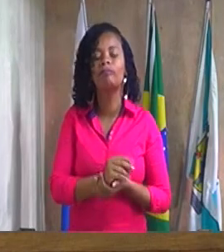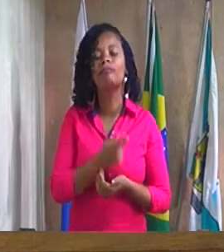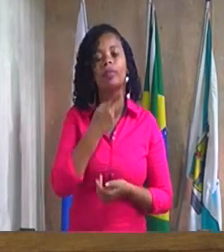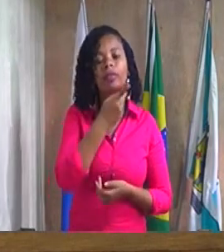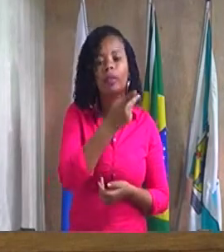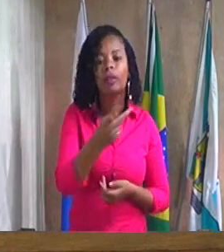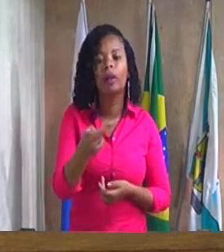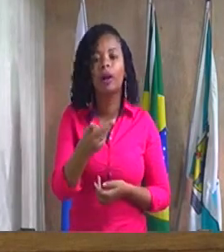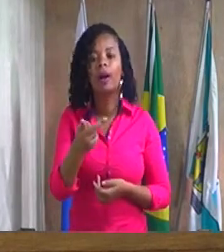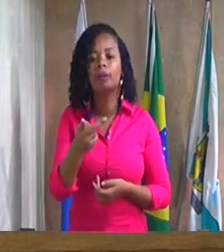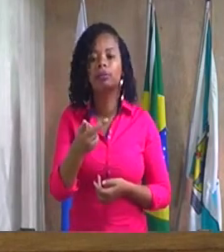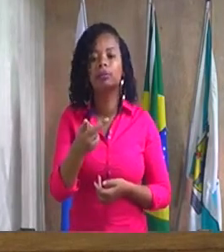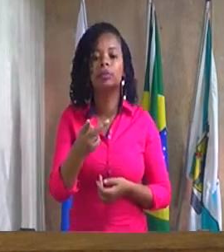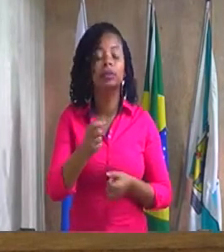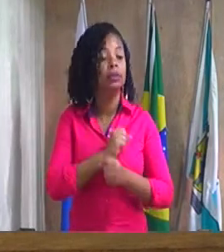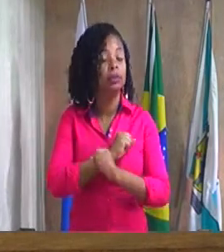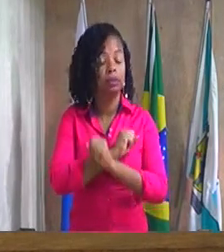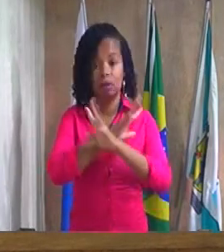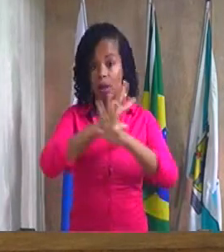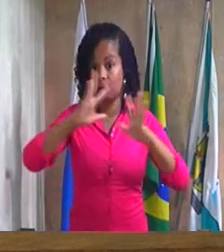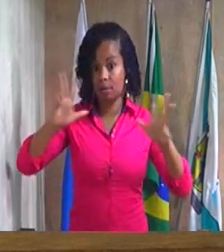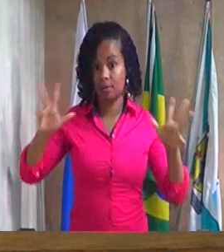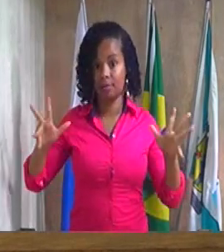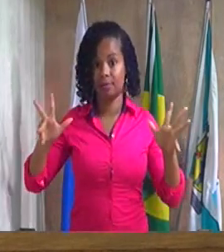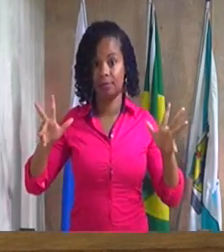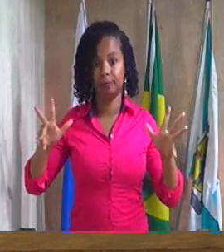dizer, ou tentar esclarecer,